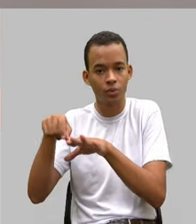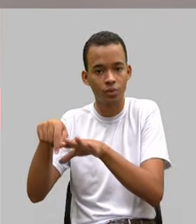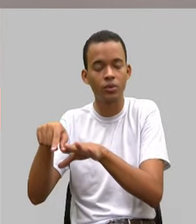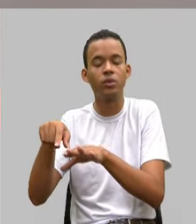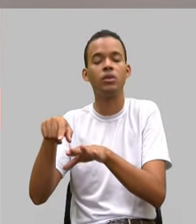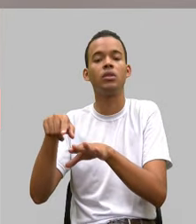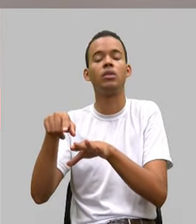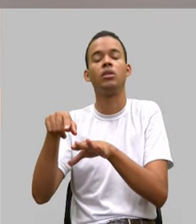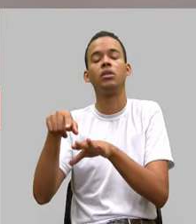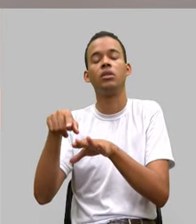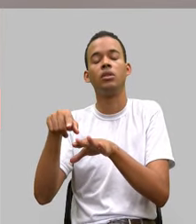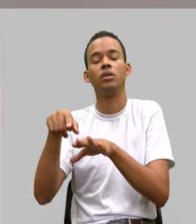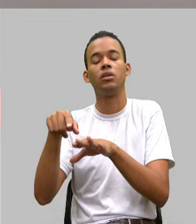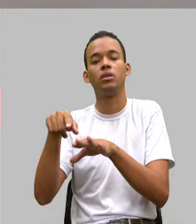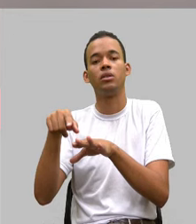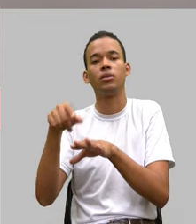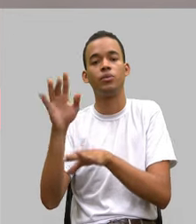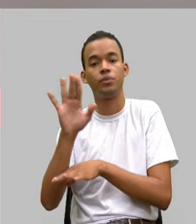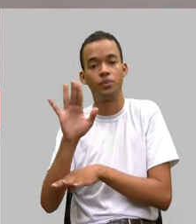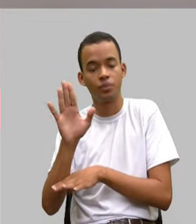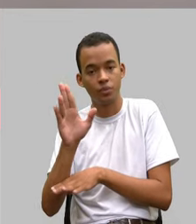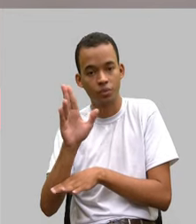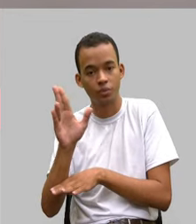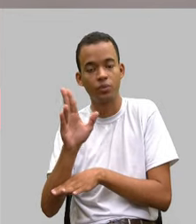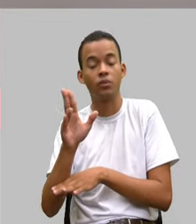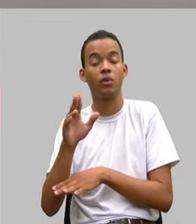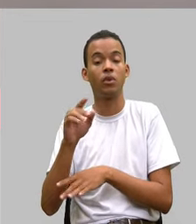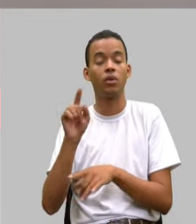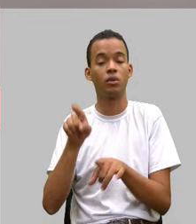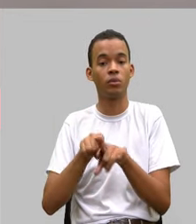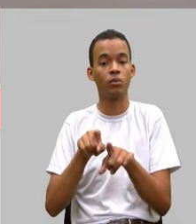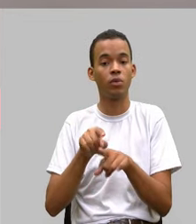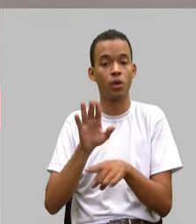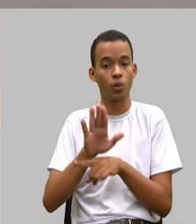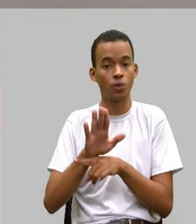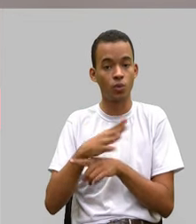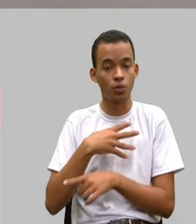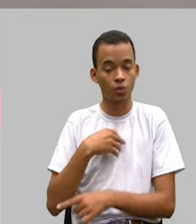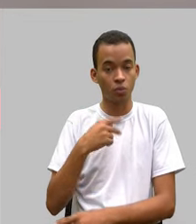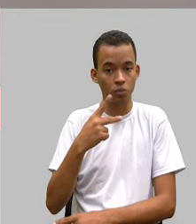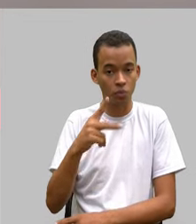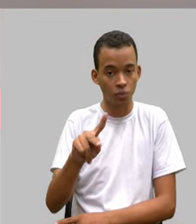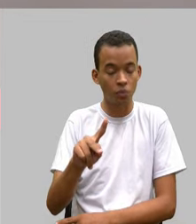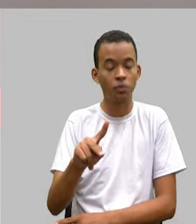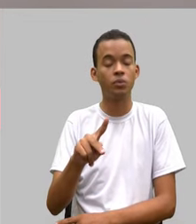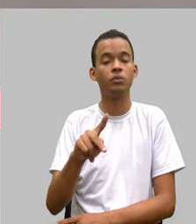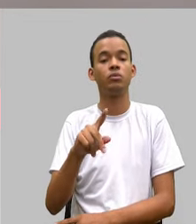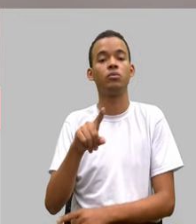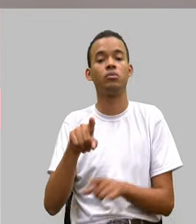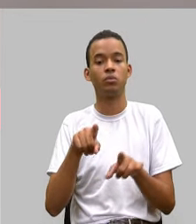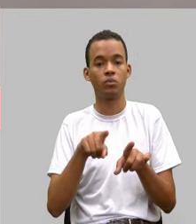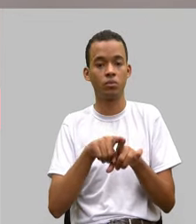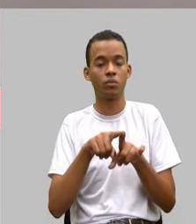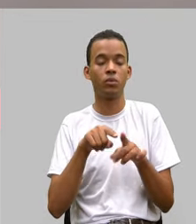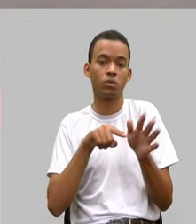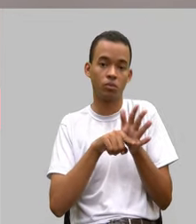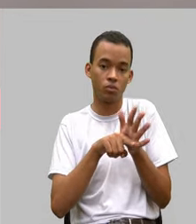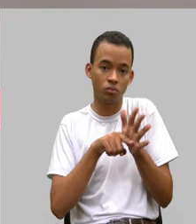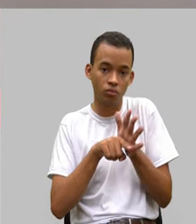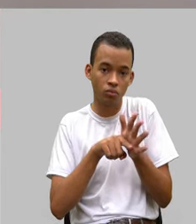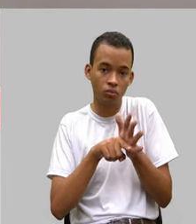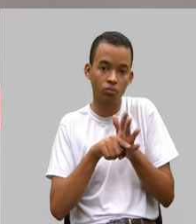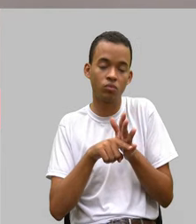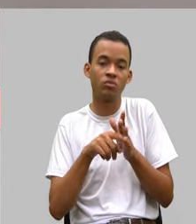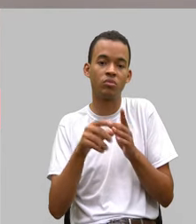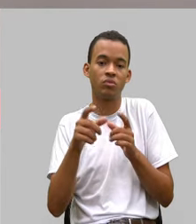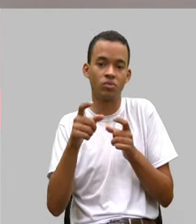portador da síndrome de drav é também pesquisador Clínico coautor de estudo que confirmou o benefício da